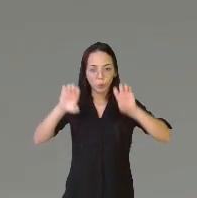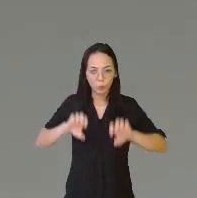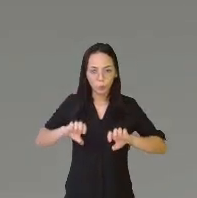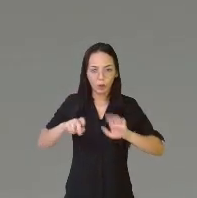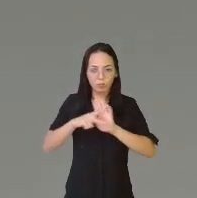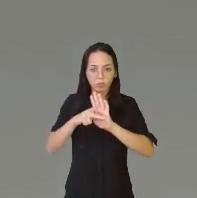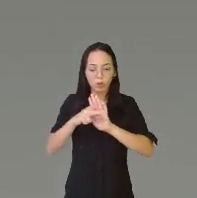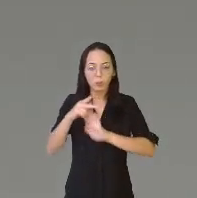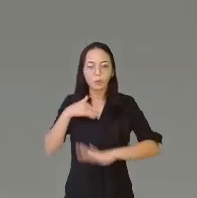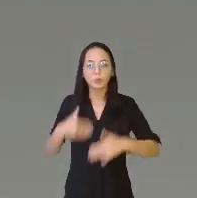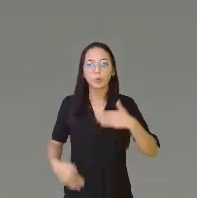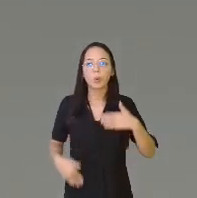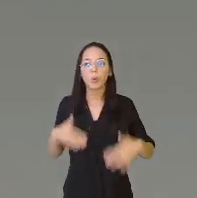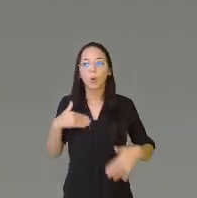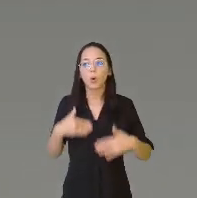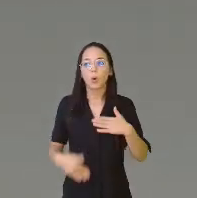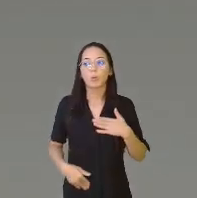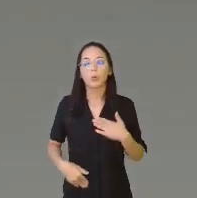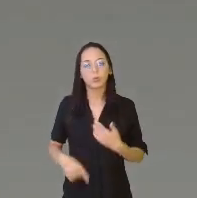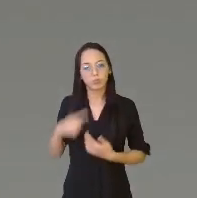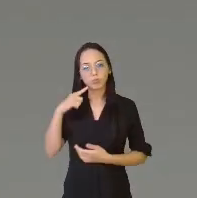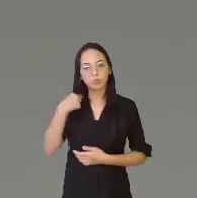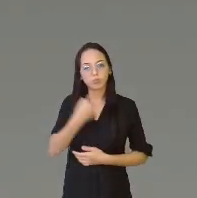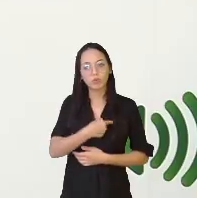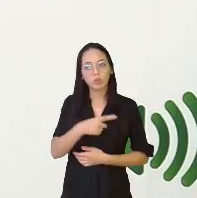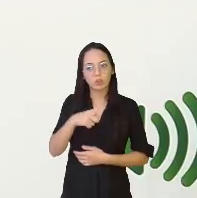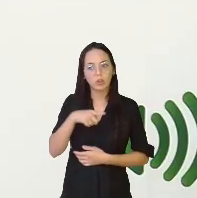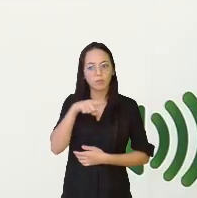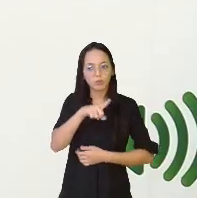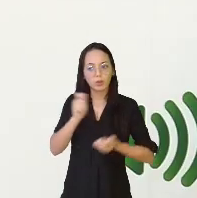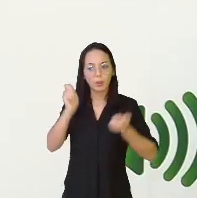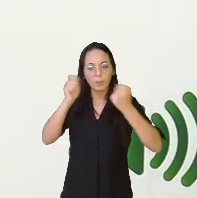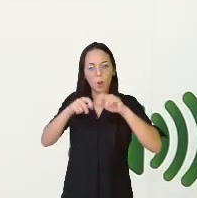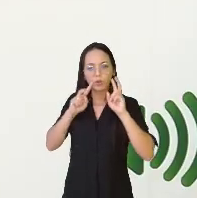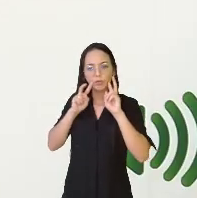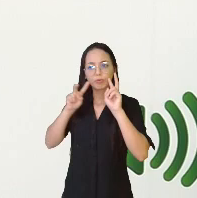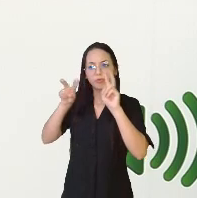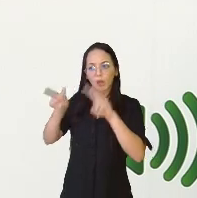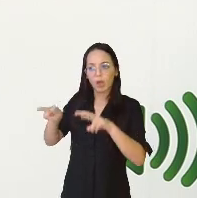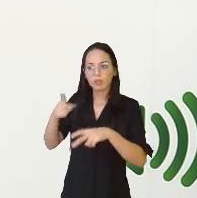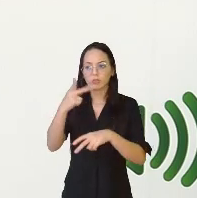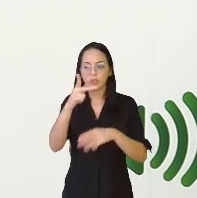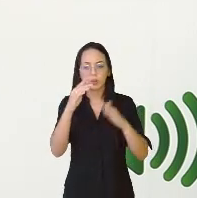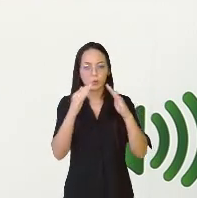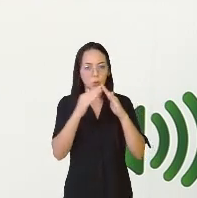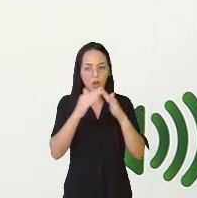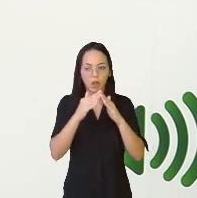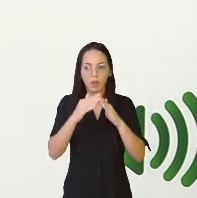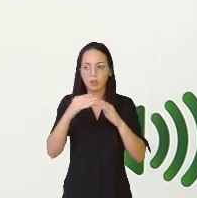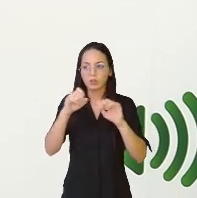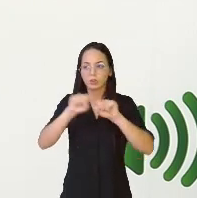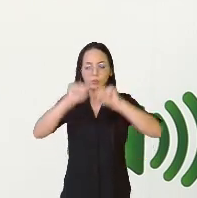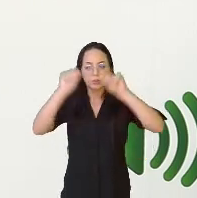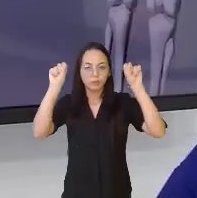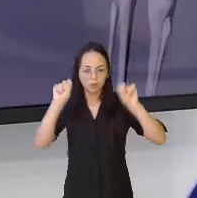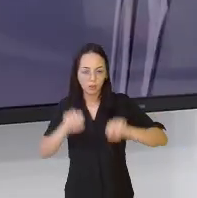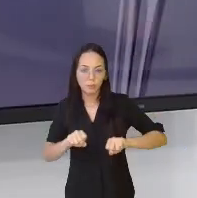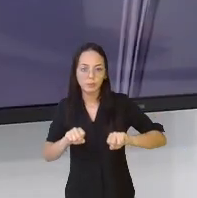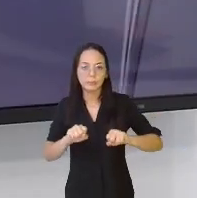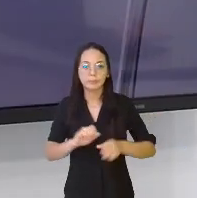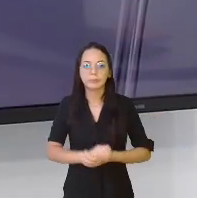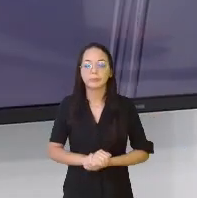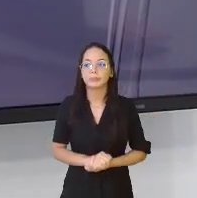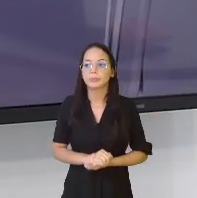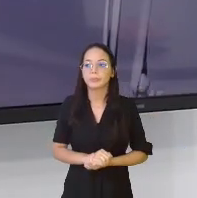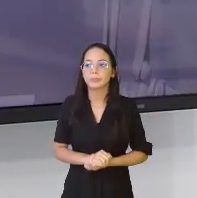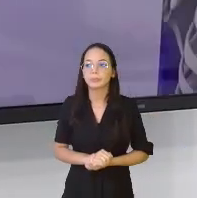na verdade, a gente tem aqui. Você pode ver da sua casa esse sistema esquelético.